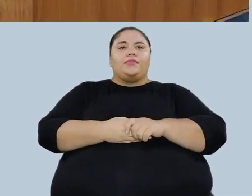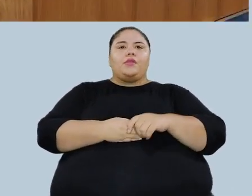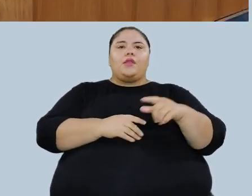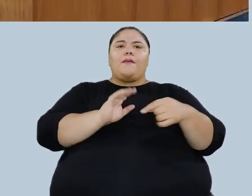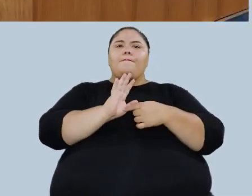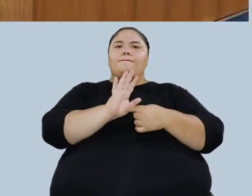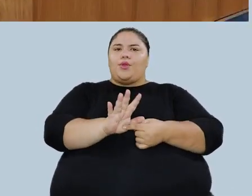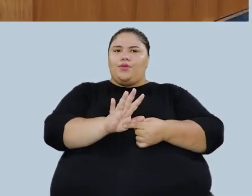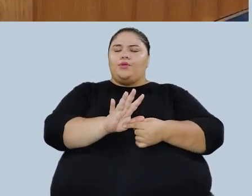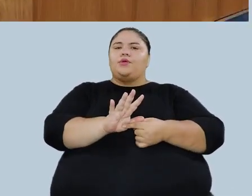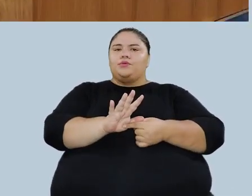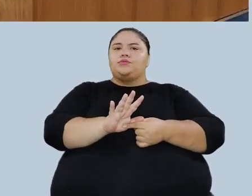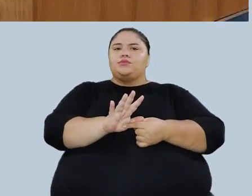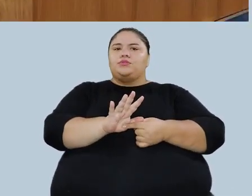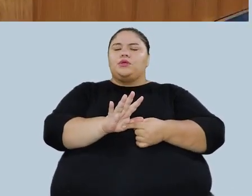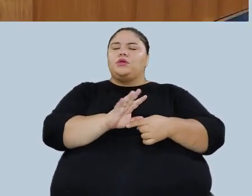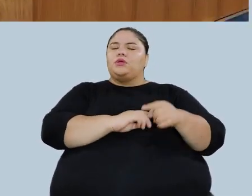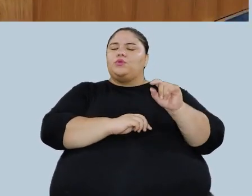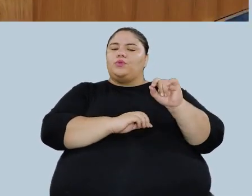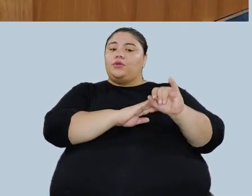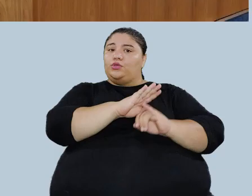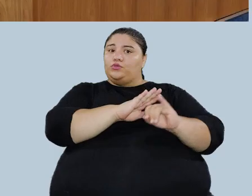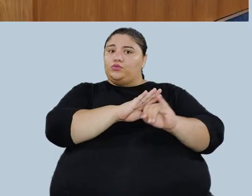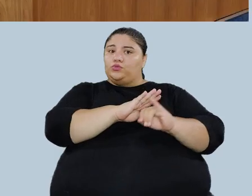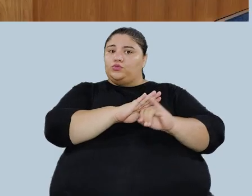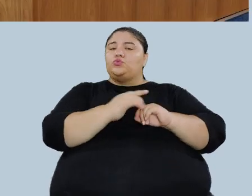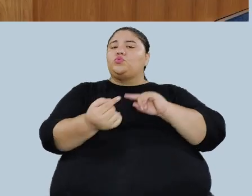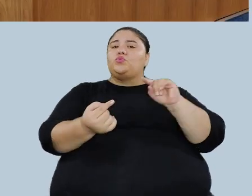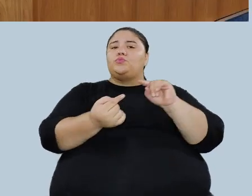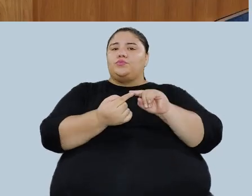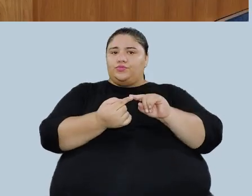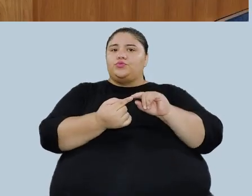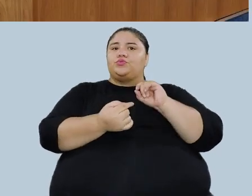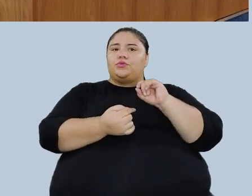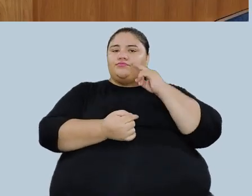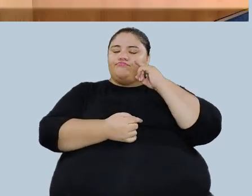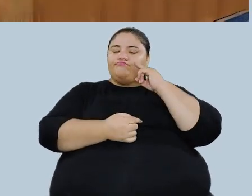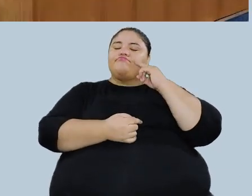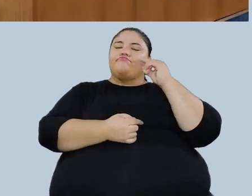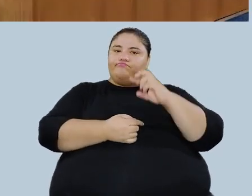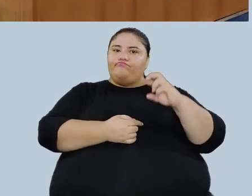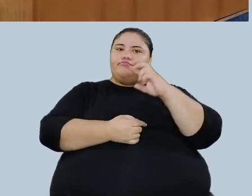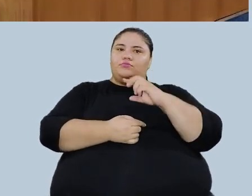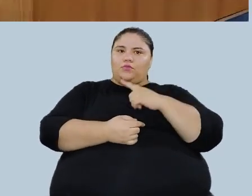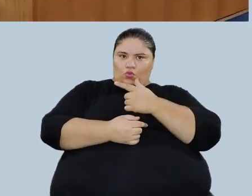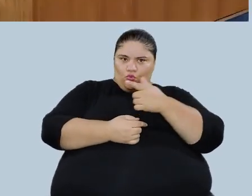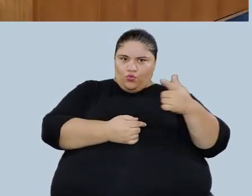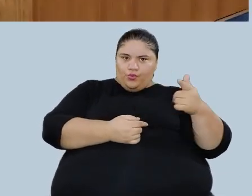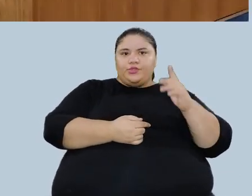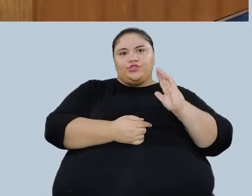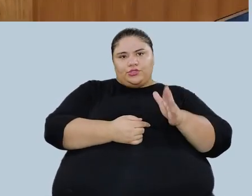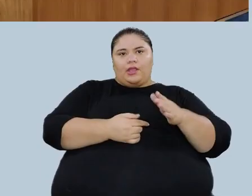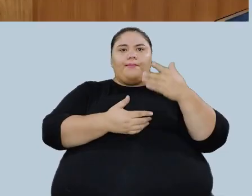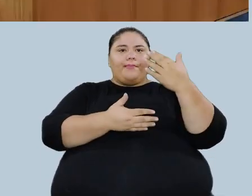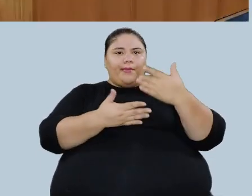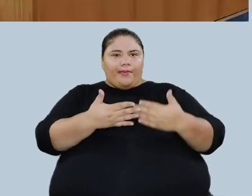mostra as instituições que são objetos de fiscalização. Isso. Existem outras que, inclusive, já foram